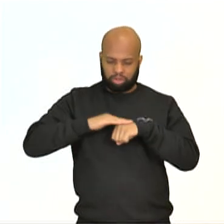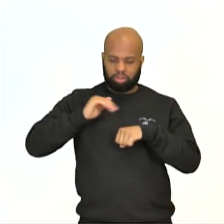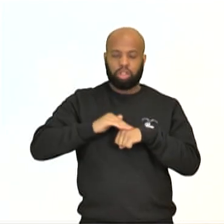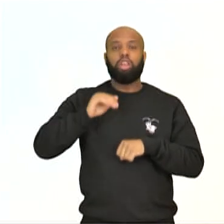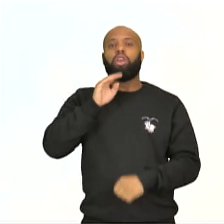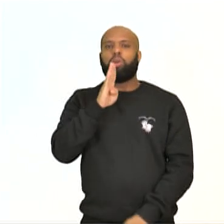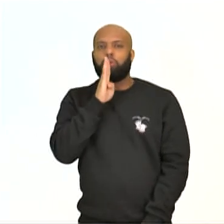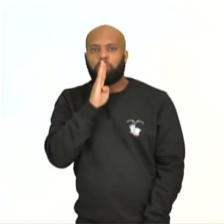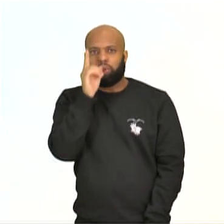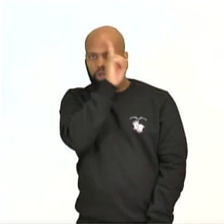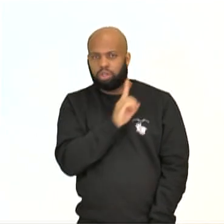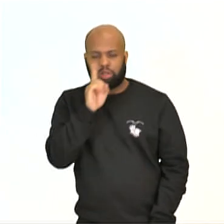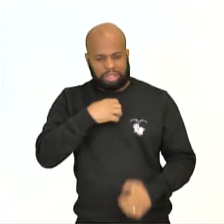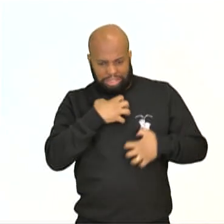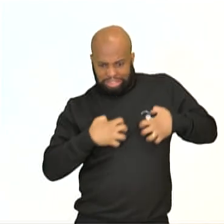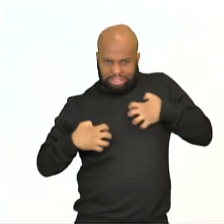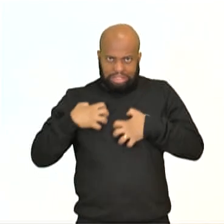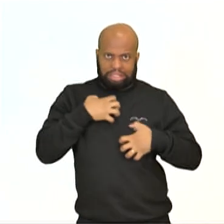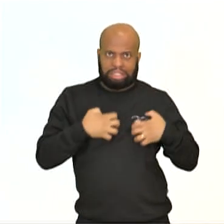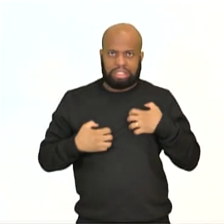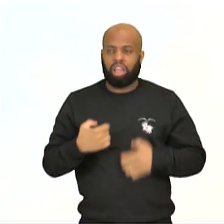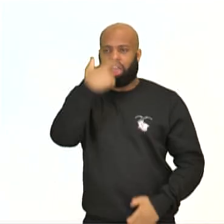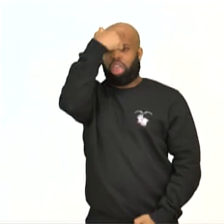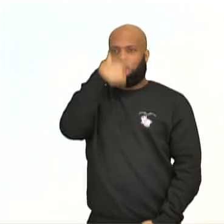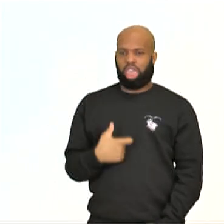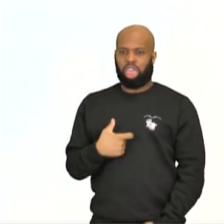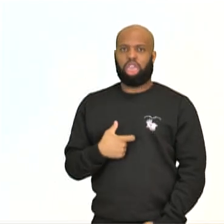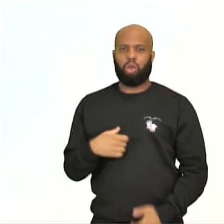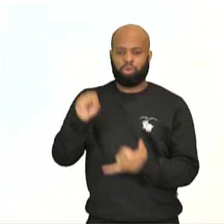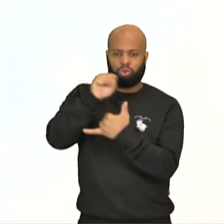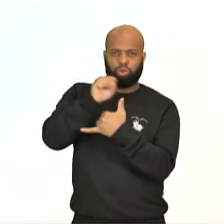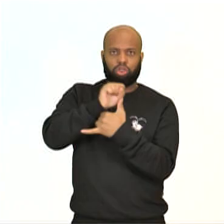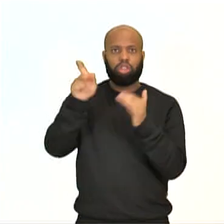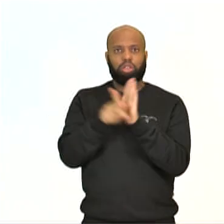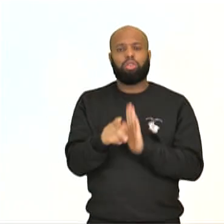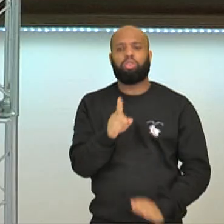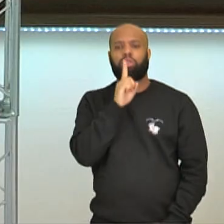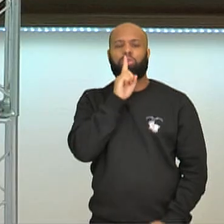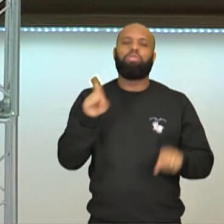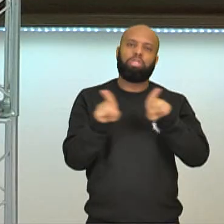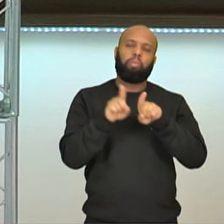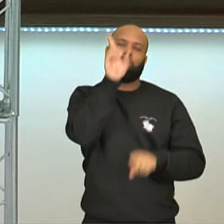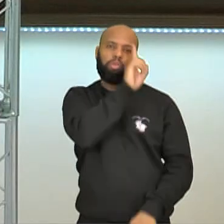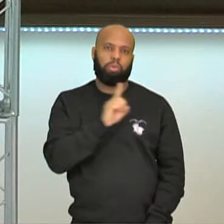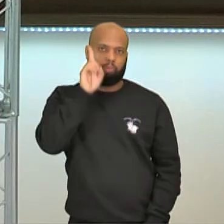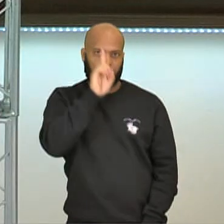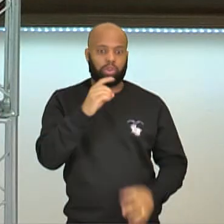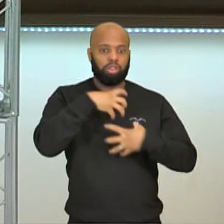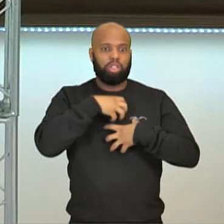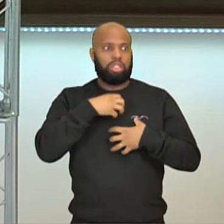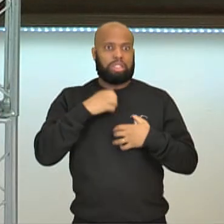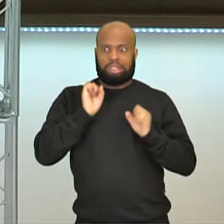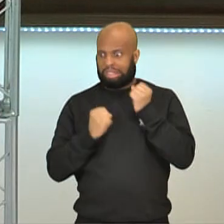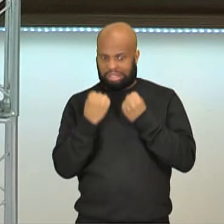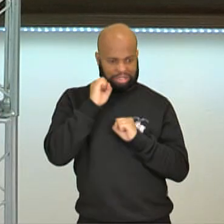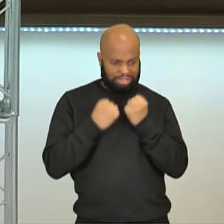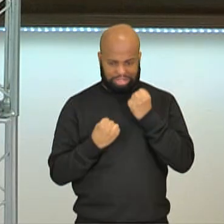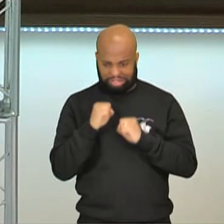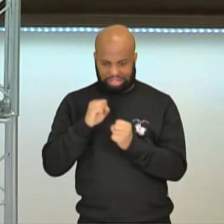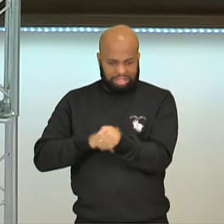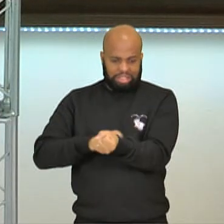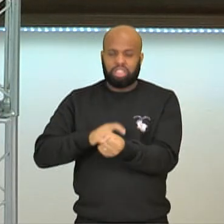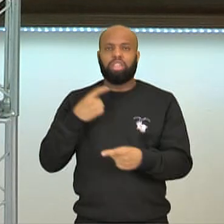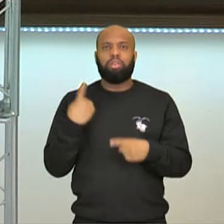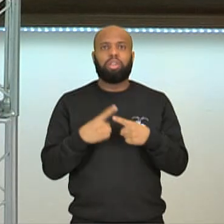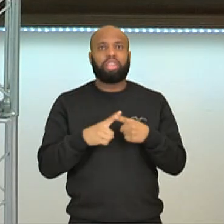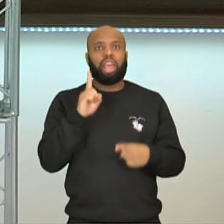o silêncio de domingo me apavora. Sou eu sujeito do silêncio e do domingo. Então aqui ele se sente apavorado pelo silêncio